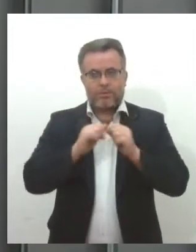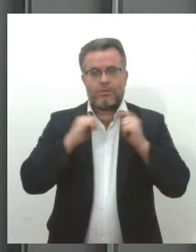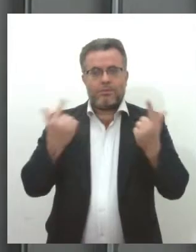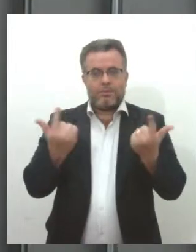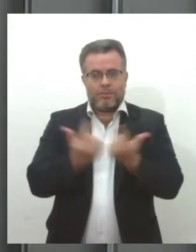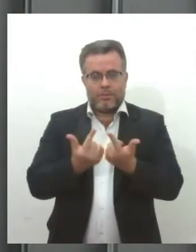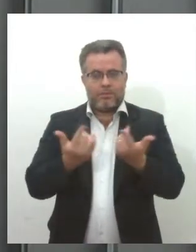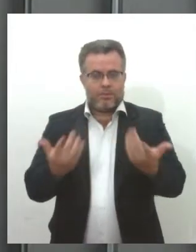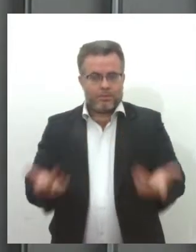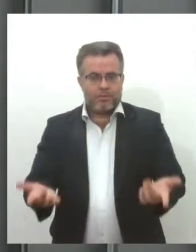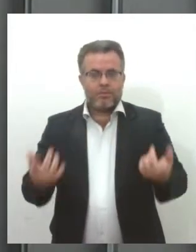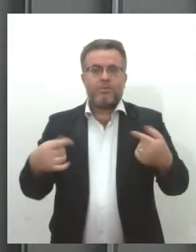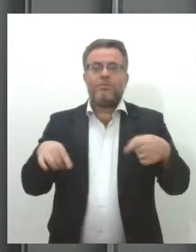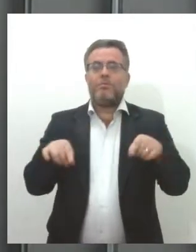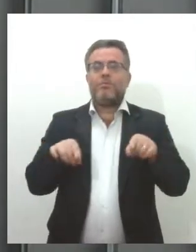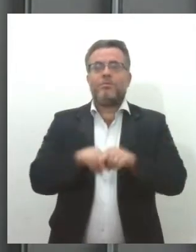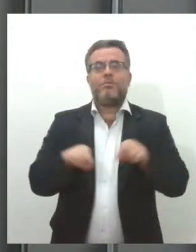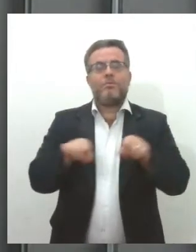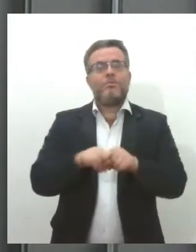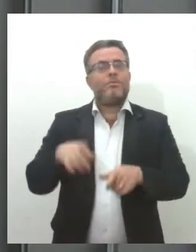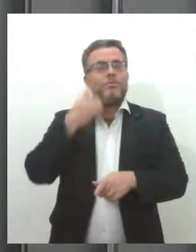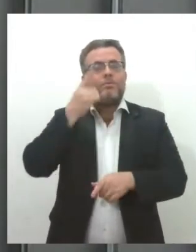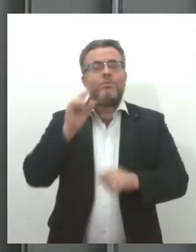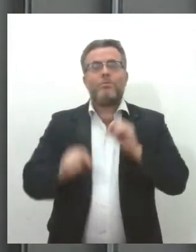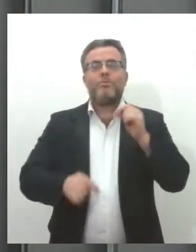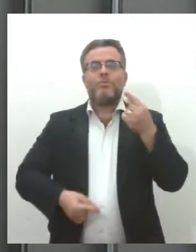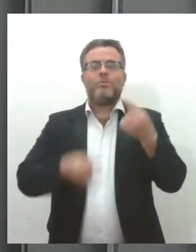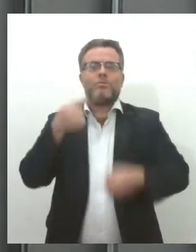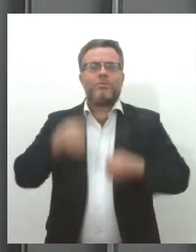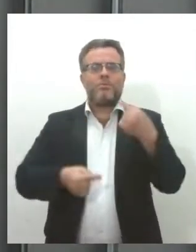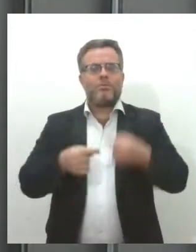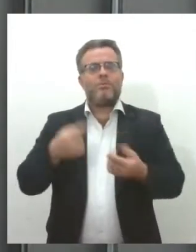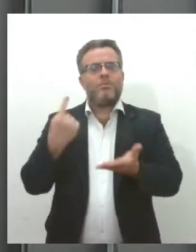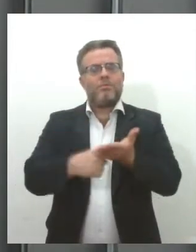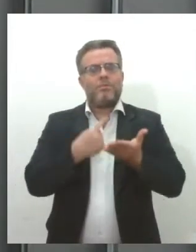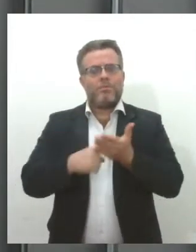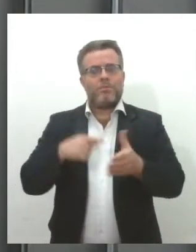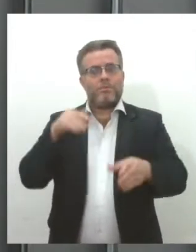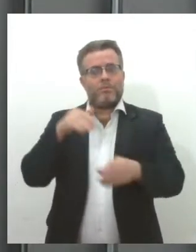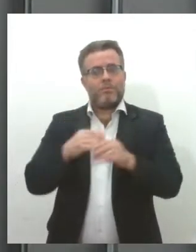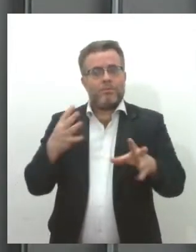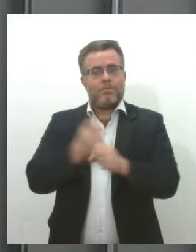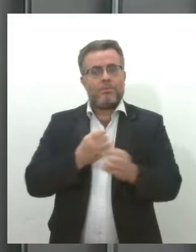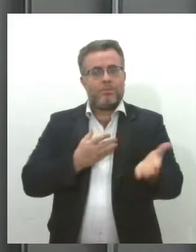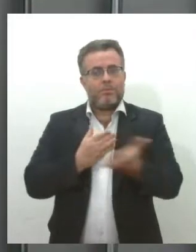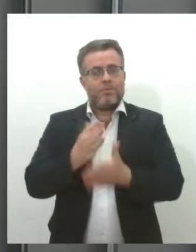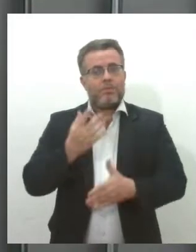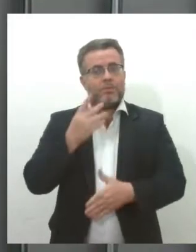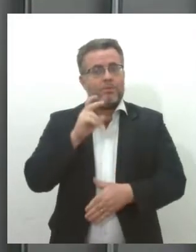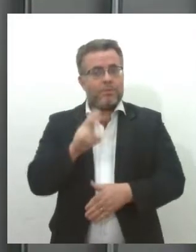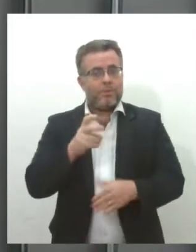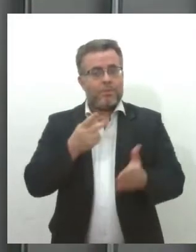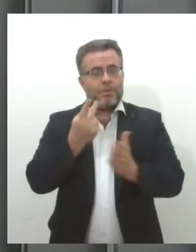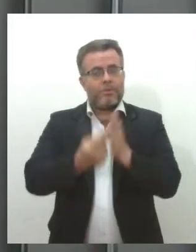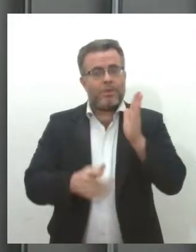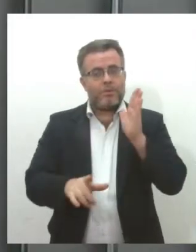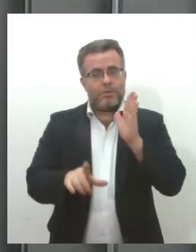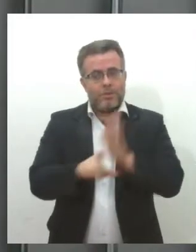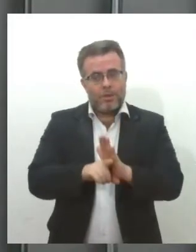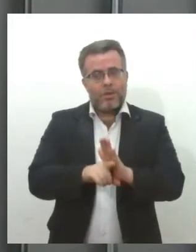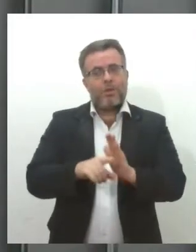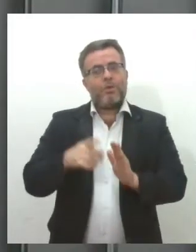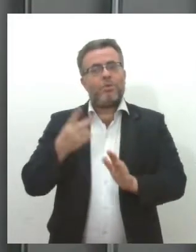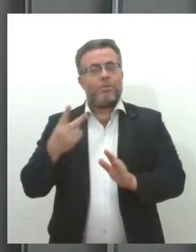Legislativa de Sergipe os deputados estaduais discutiram e aprovaram 15 projetos de leite dois de resolução e